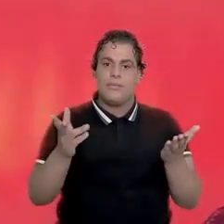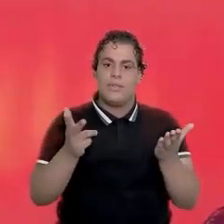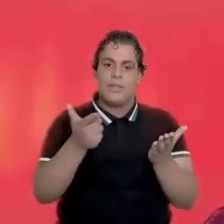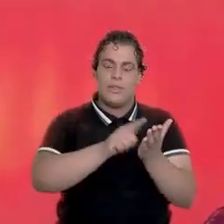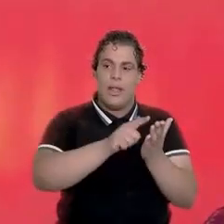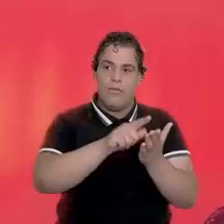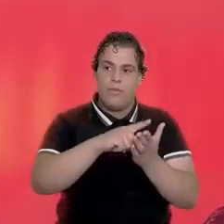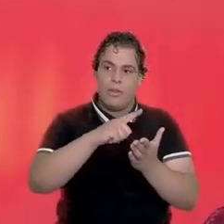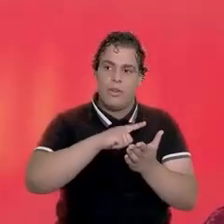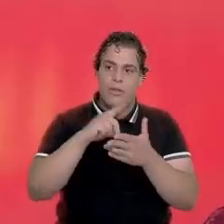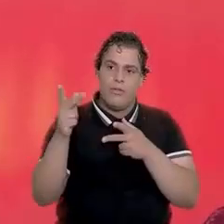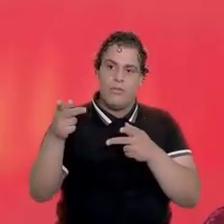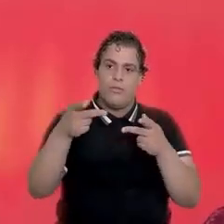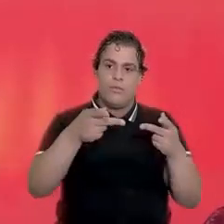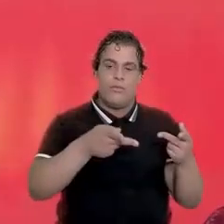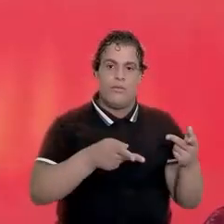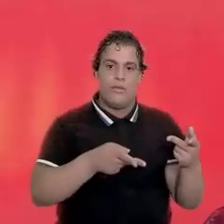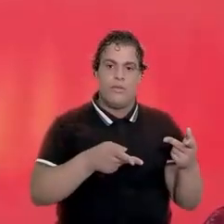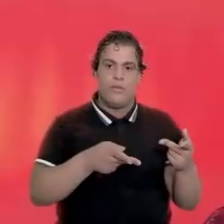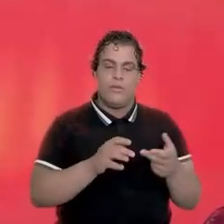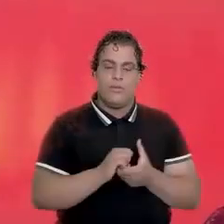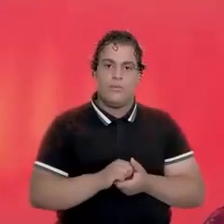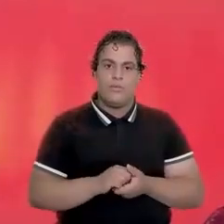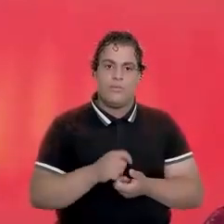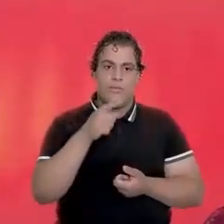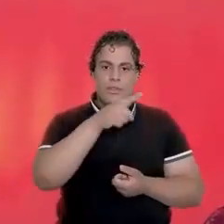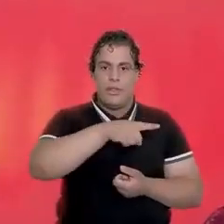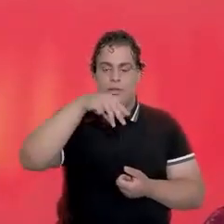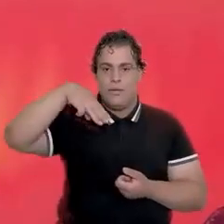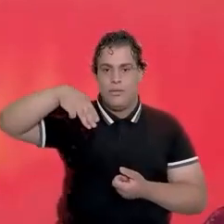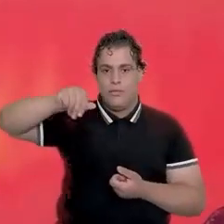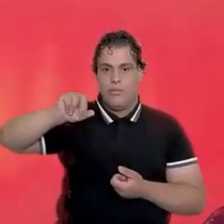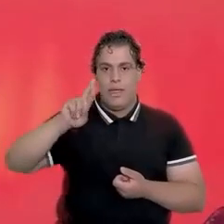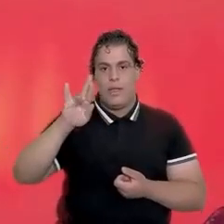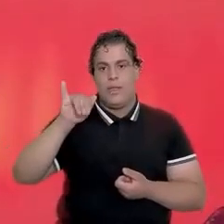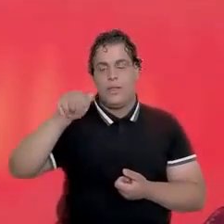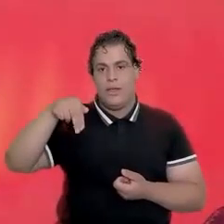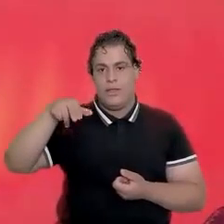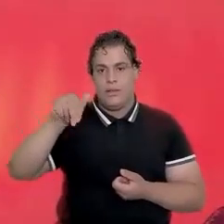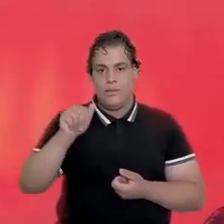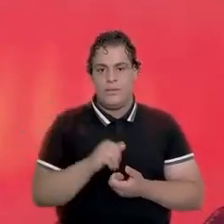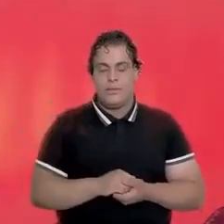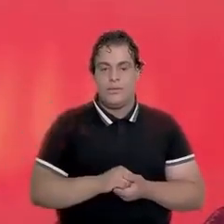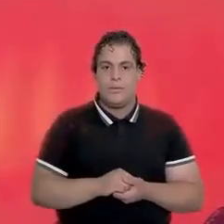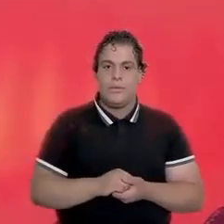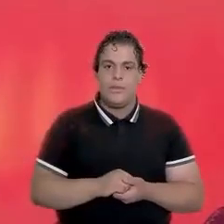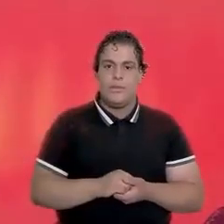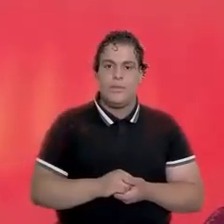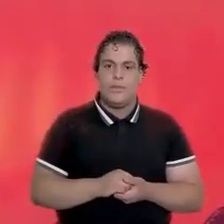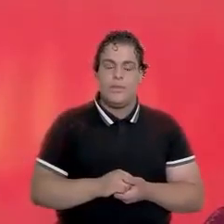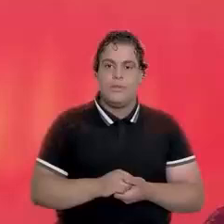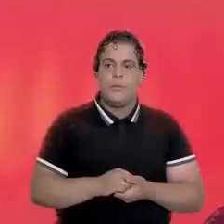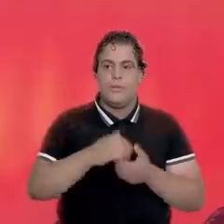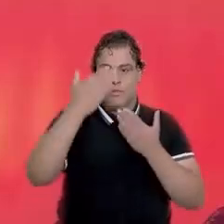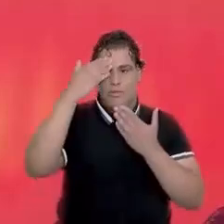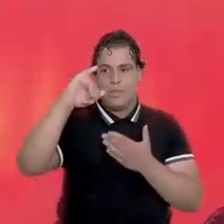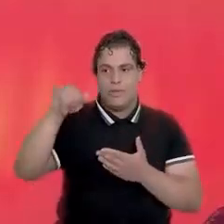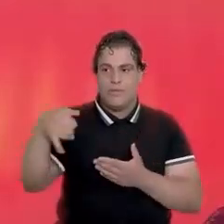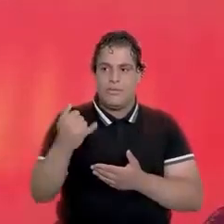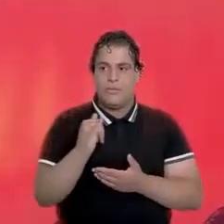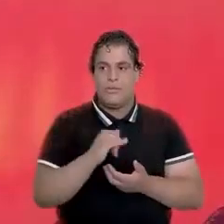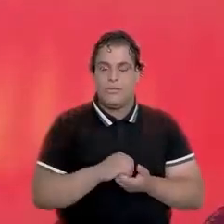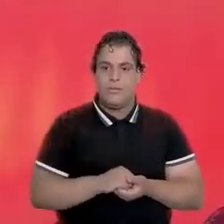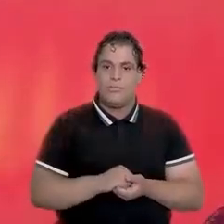ser lançado em Mariana, né, na universidade, na academia de lá. França, muito obrigada pela oportunidade.